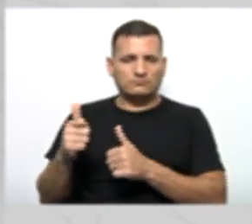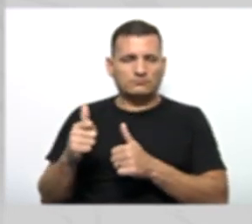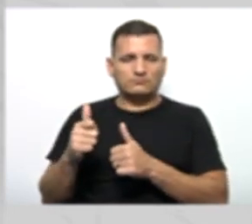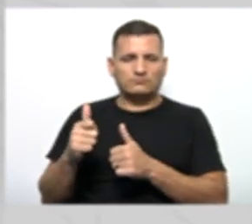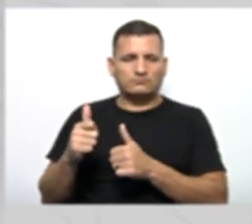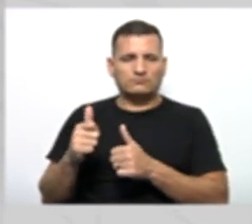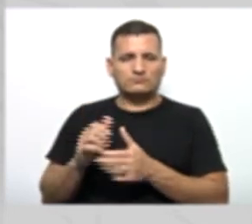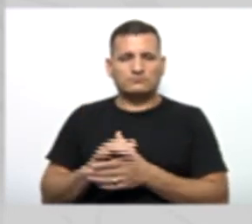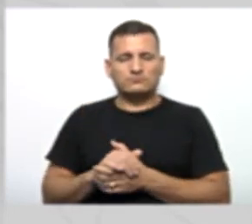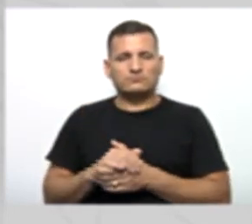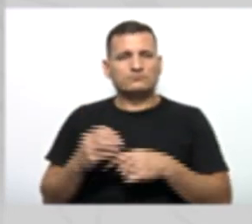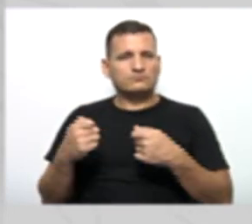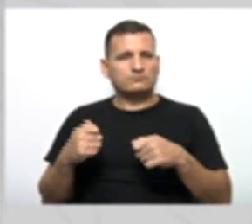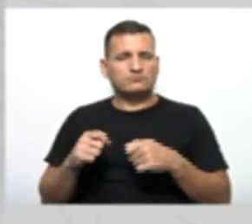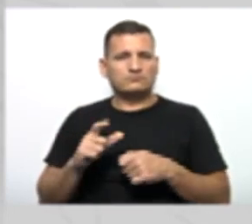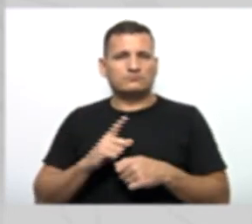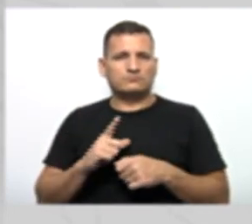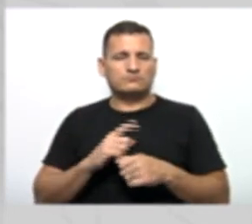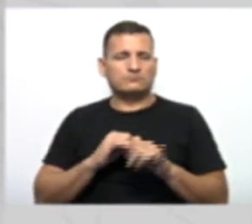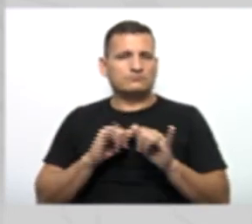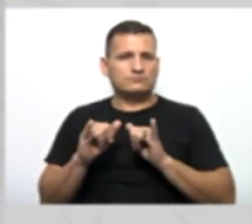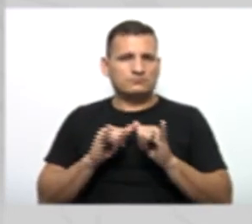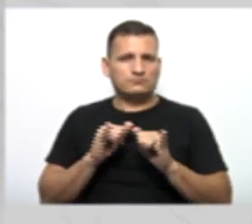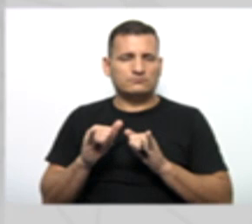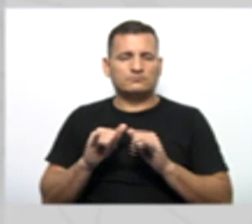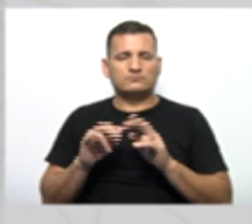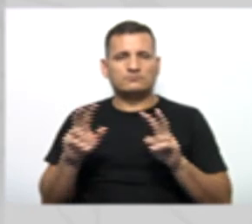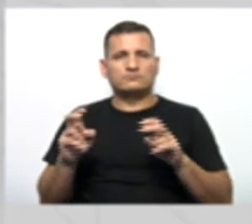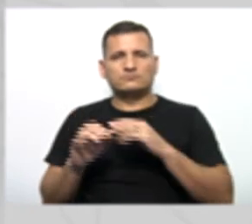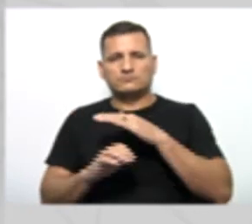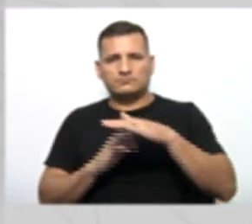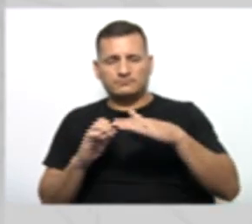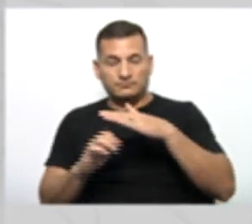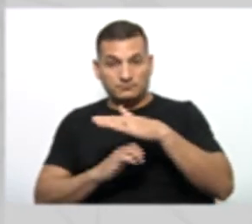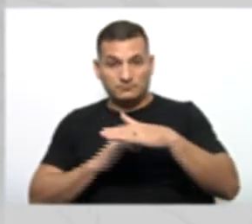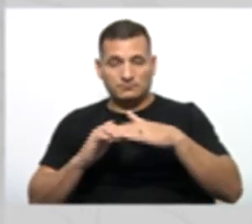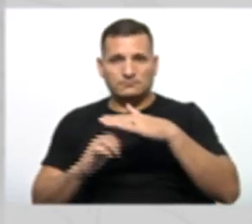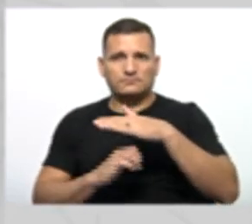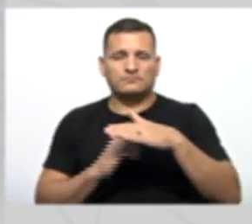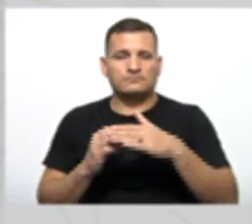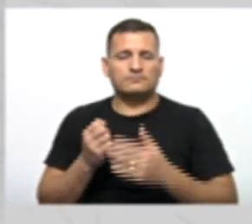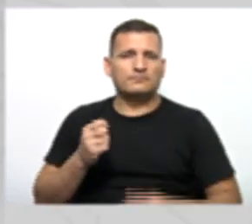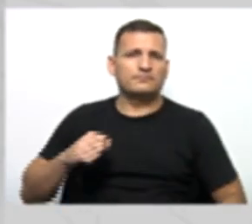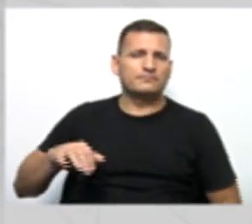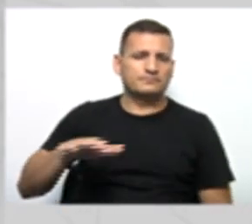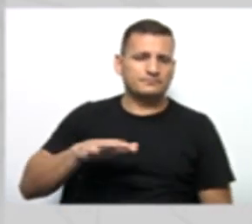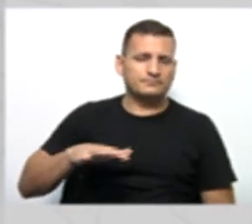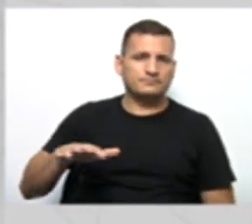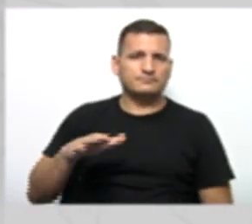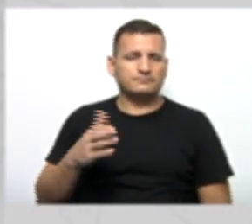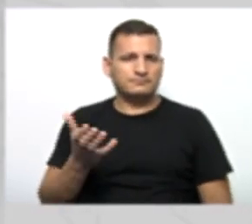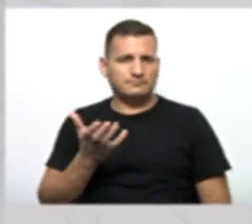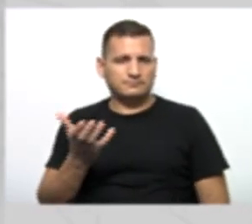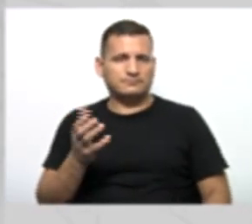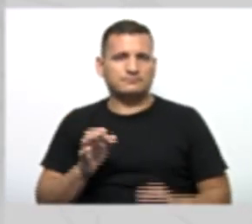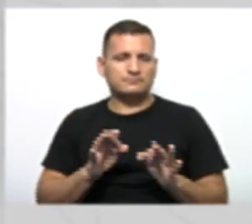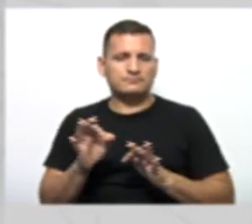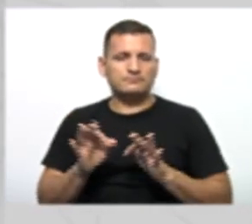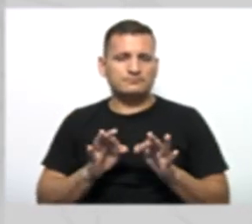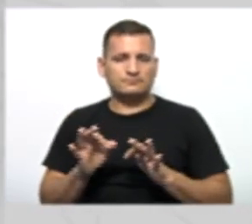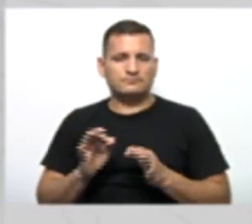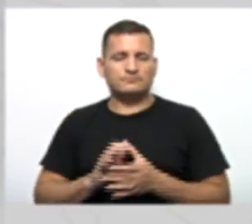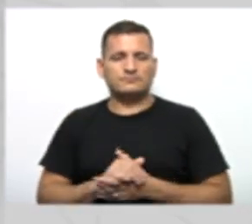E é necessário para que tenha informações sobre o empreendimento e o meio ambiente que se planeja